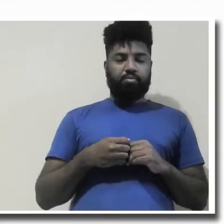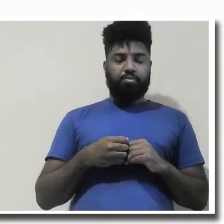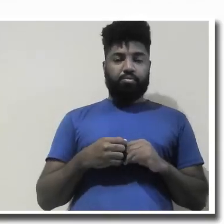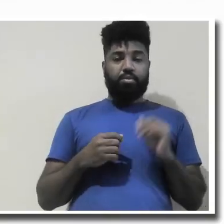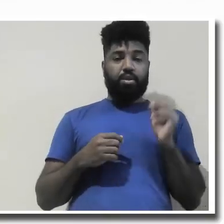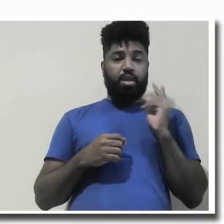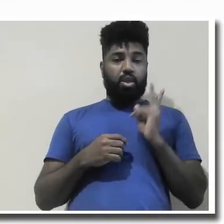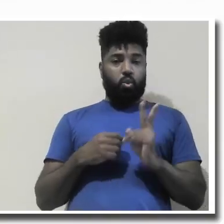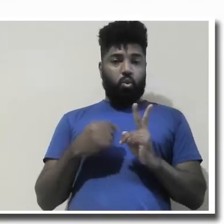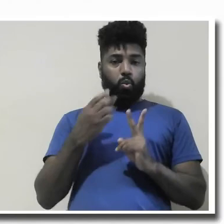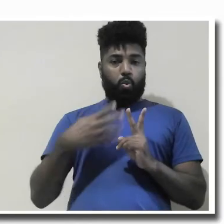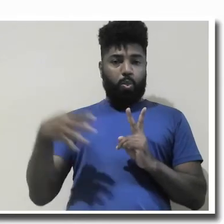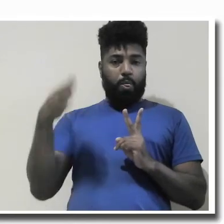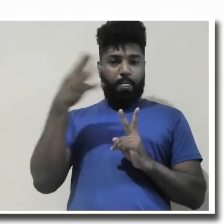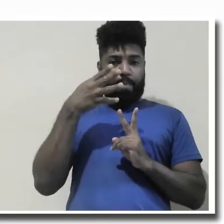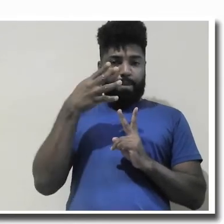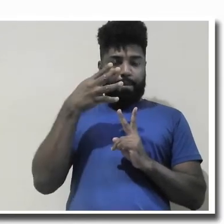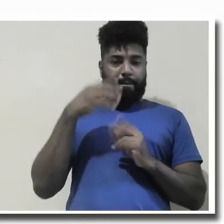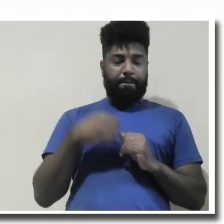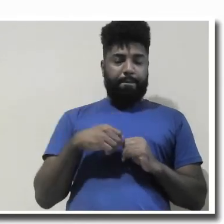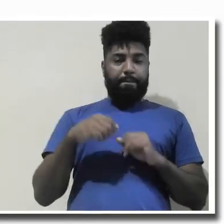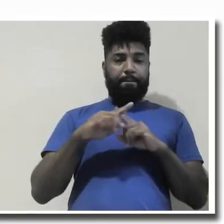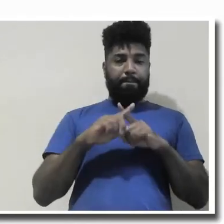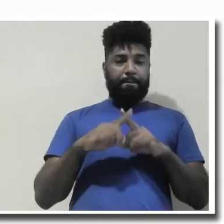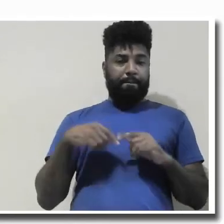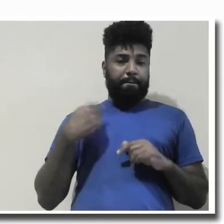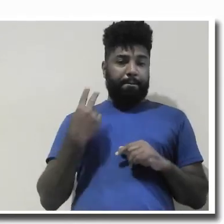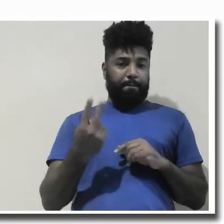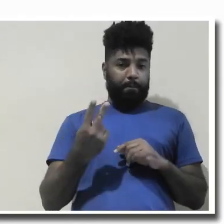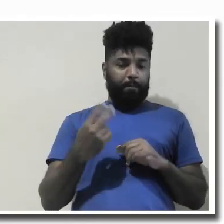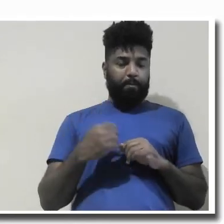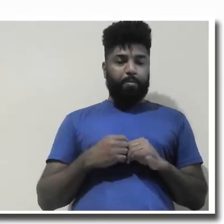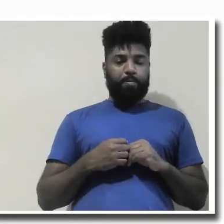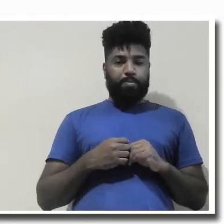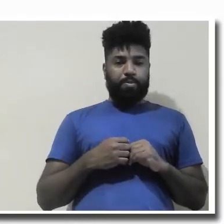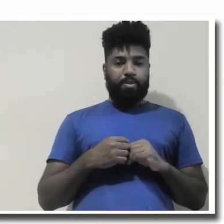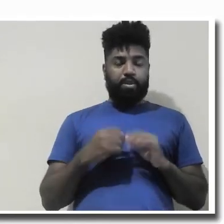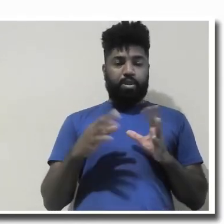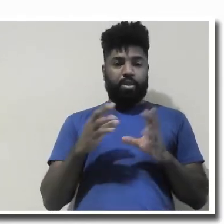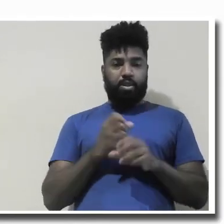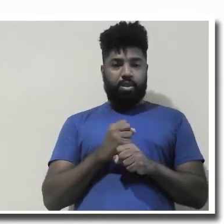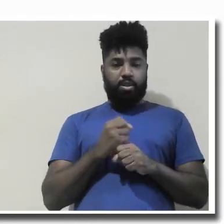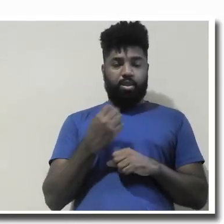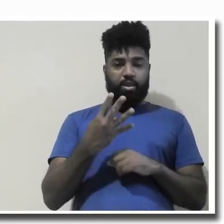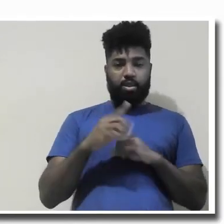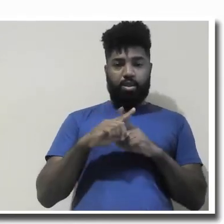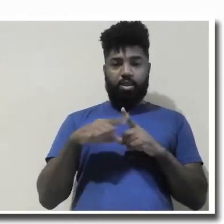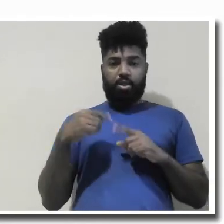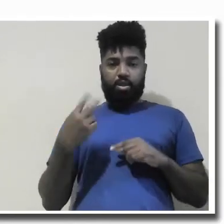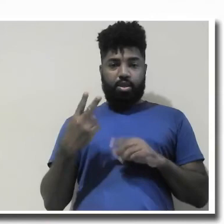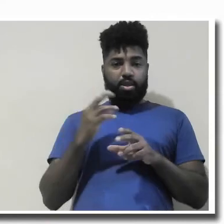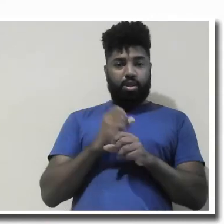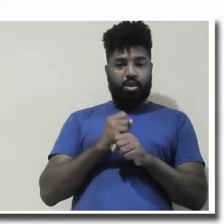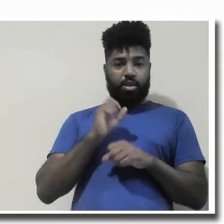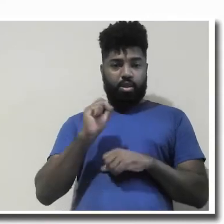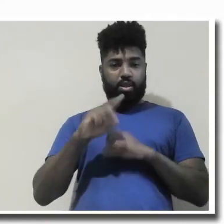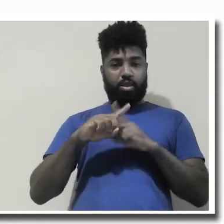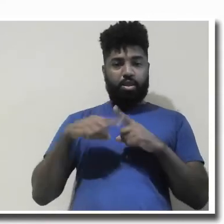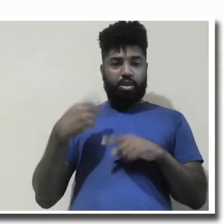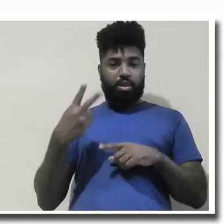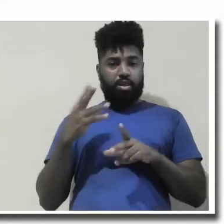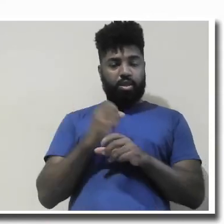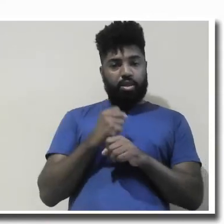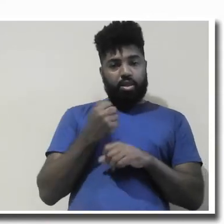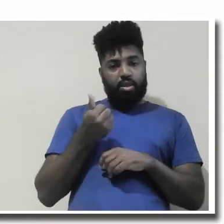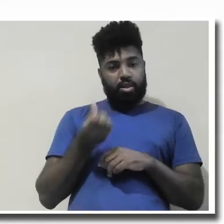2 elevado a 4 é 2 vezes 2, que é 4, vezes 2, que é 8, vezes 2, que é 16.